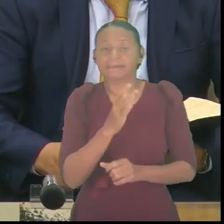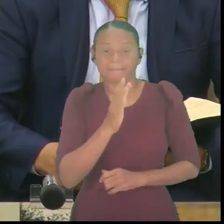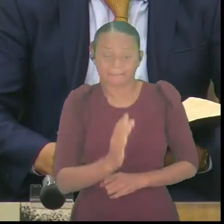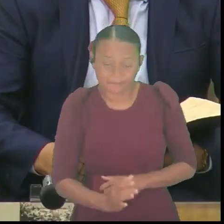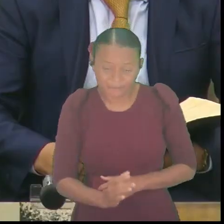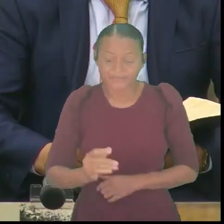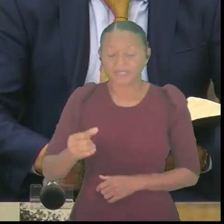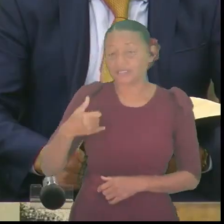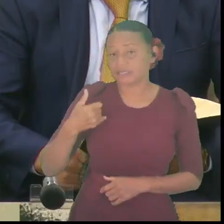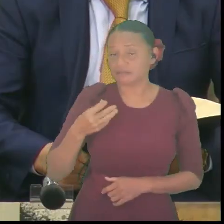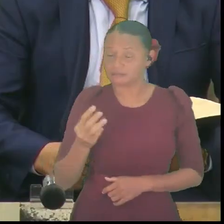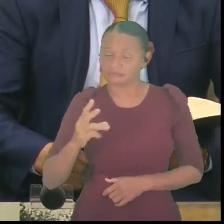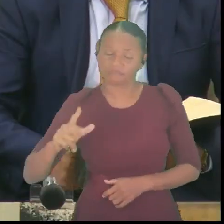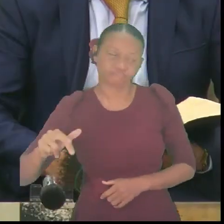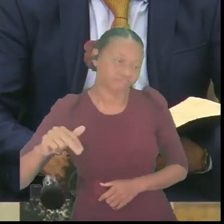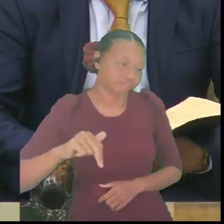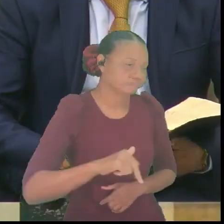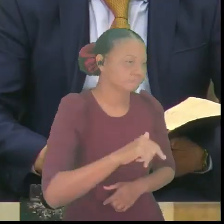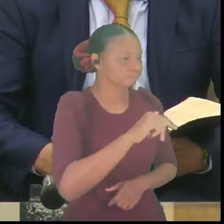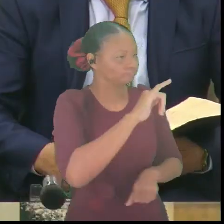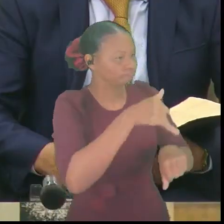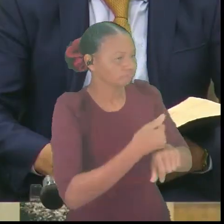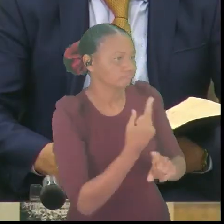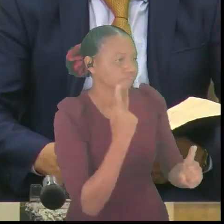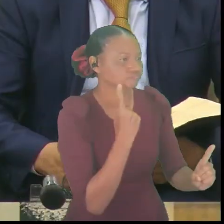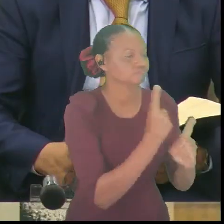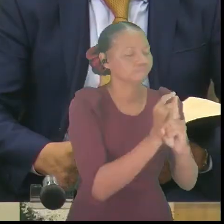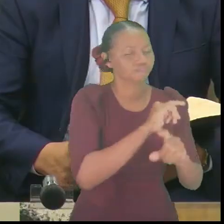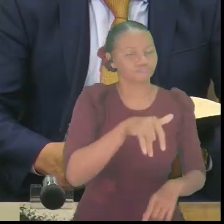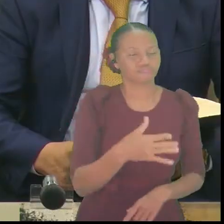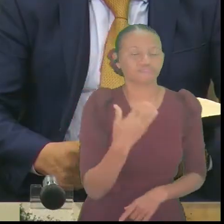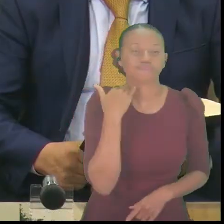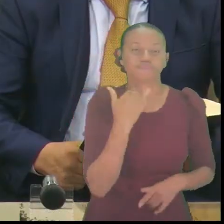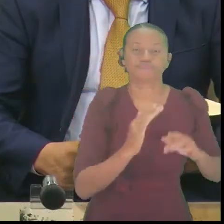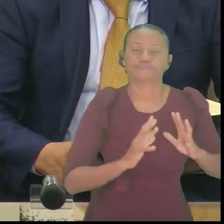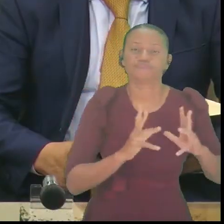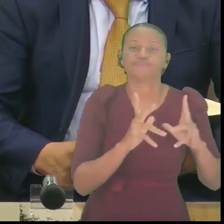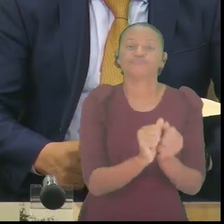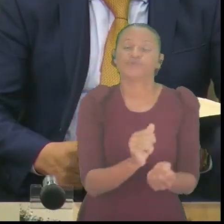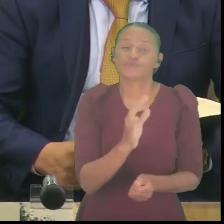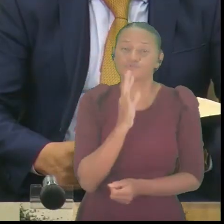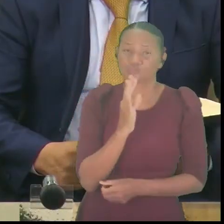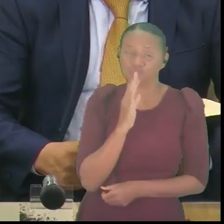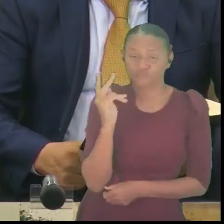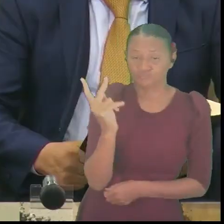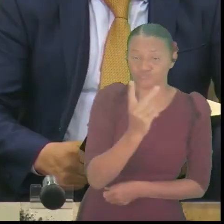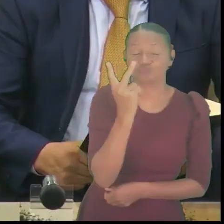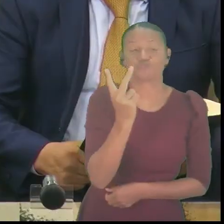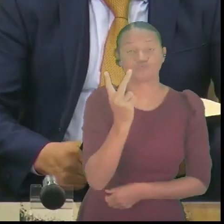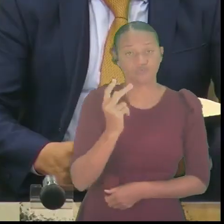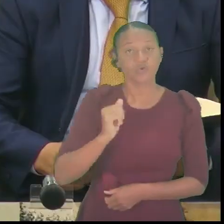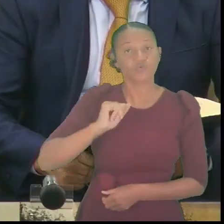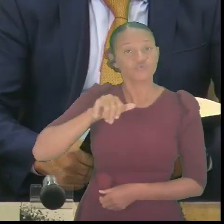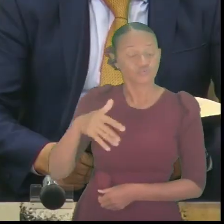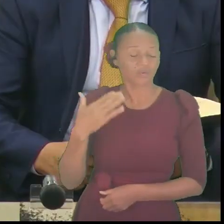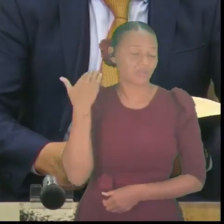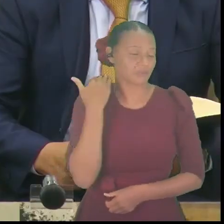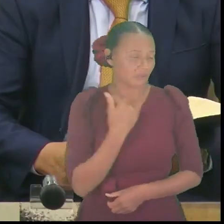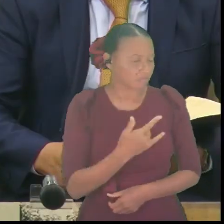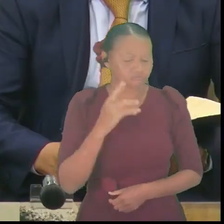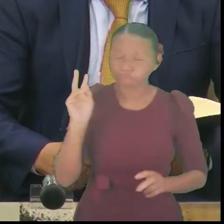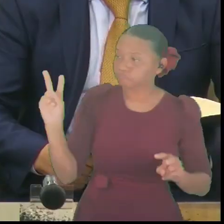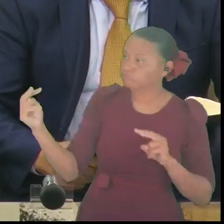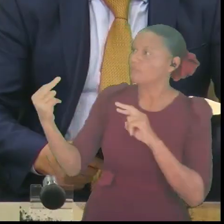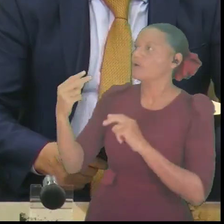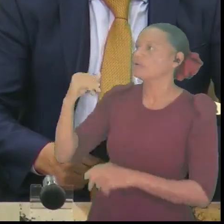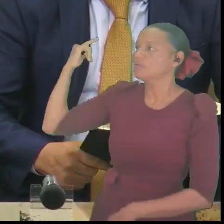a Jerusalém, encontrou-se com João Batista, todos nós conhecemos a história, e João, quando o viu, recebeu a revelação de